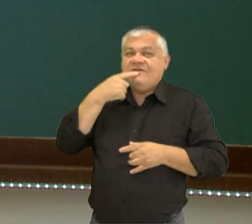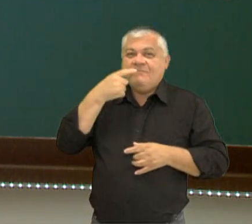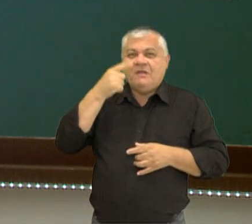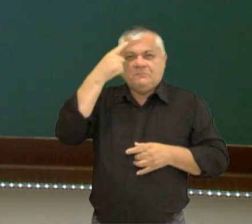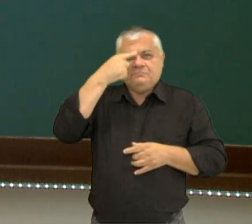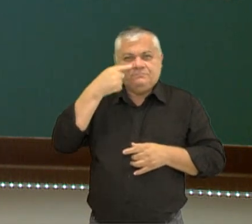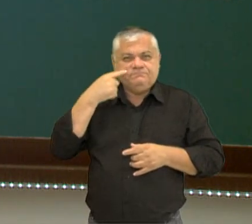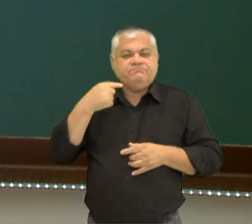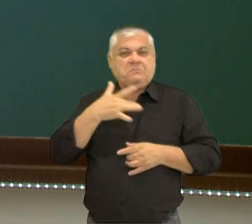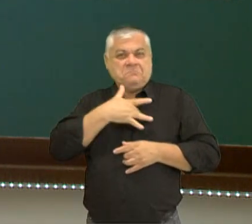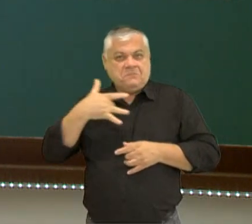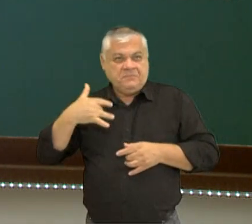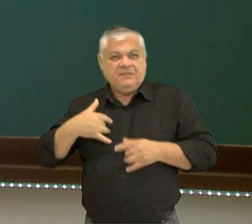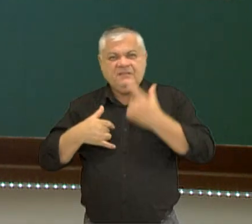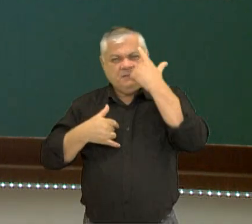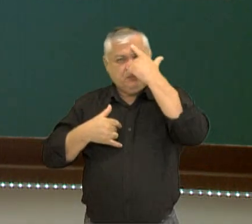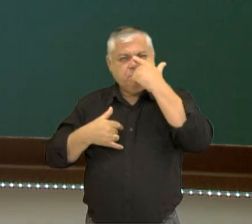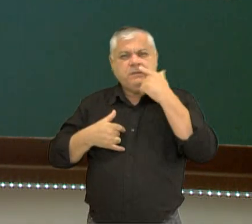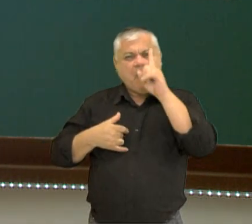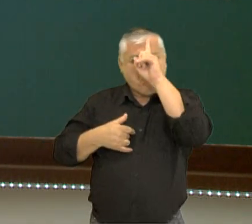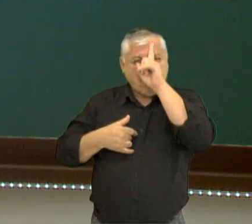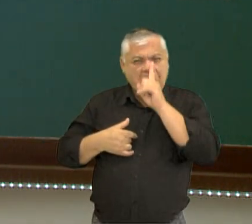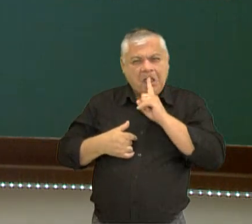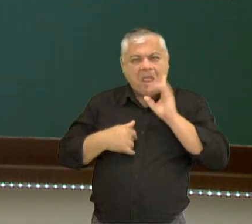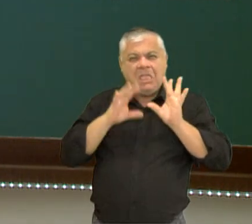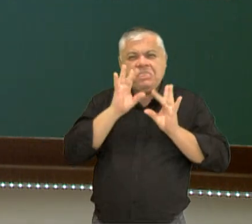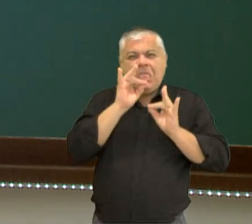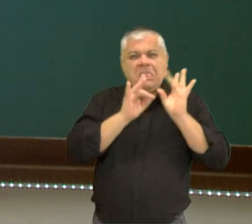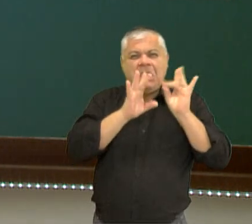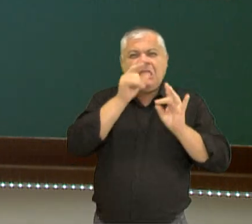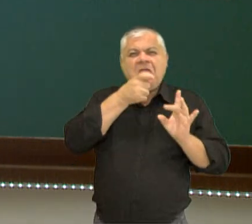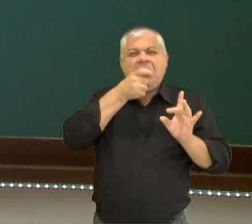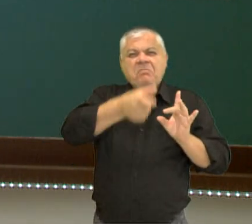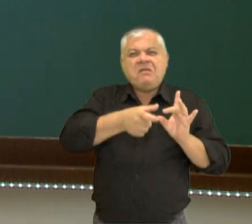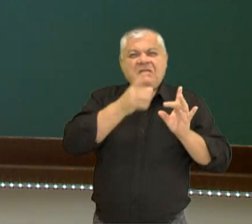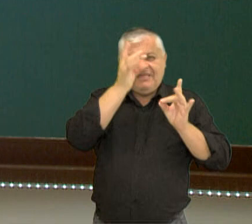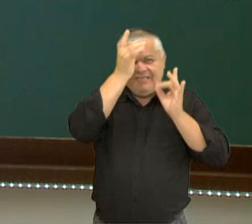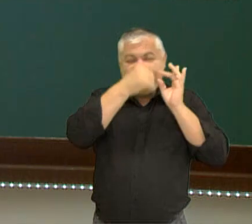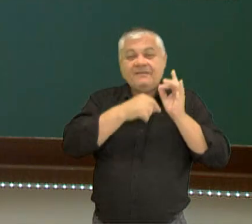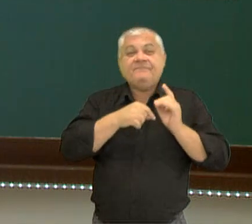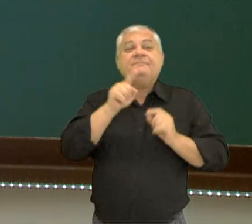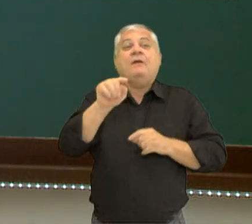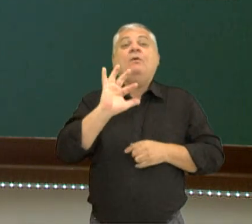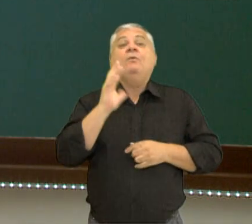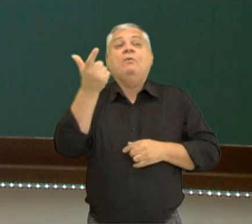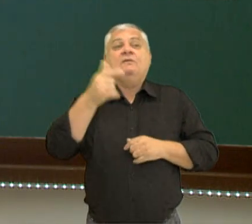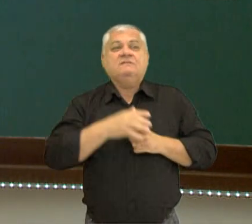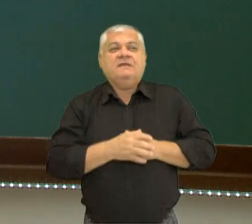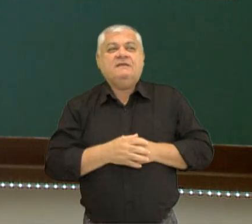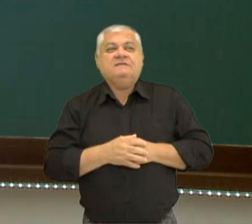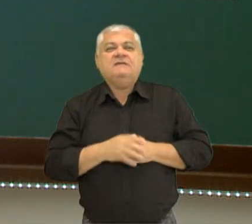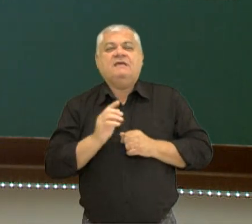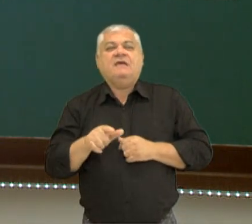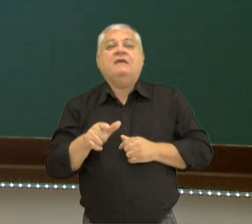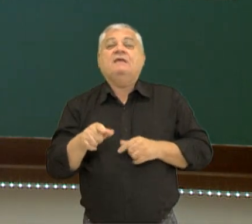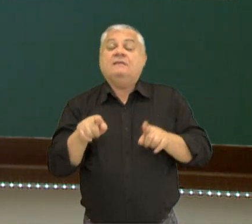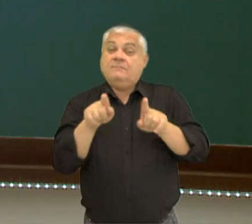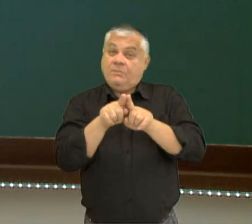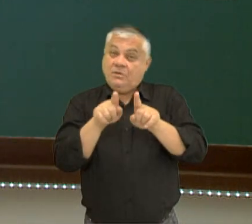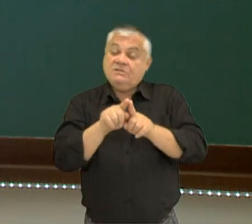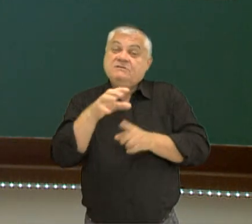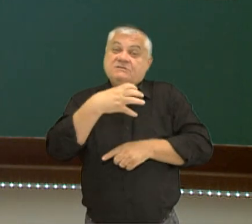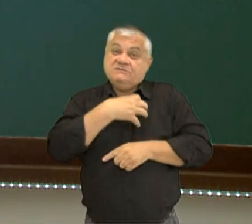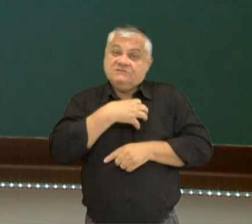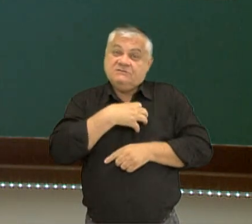estão cheias de muco, de fluidos inflamatórios. O que isso vai provocar? Então, os sintomas da sinusite, eles podem,